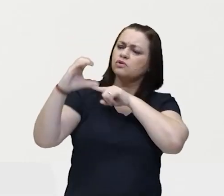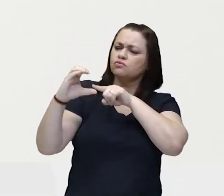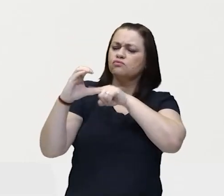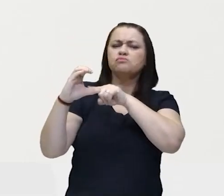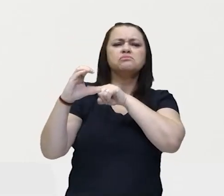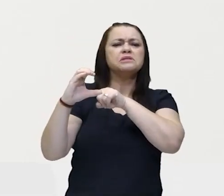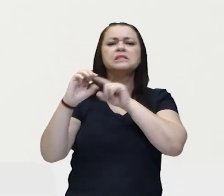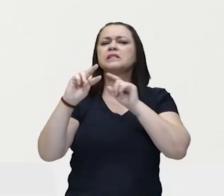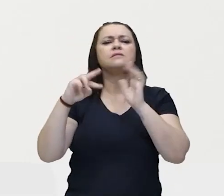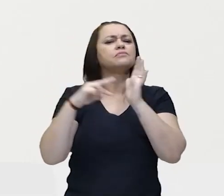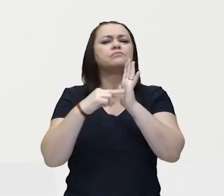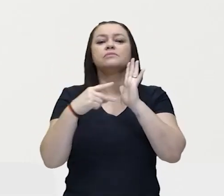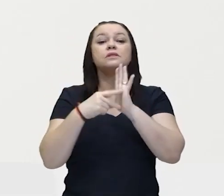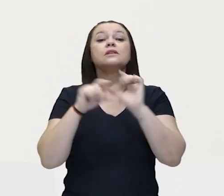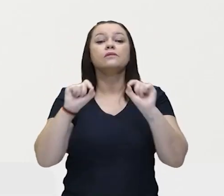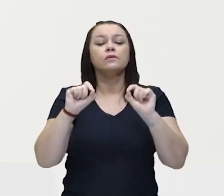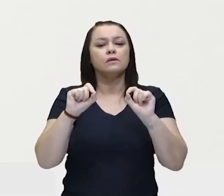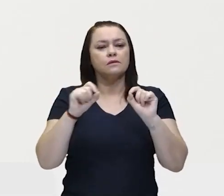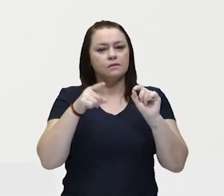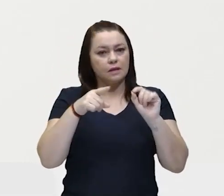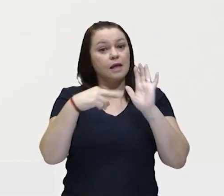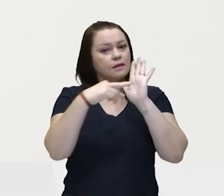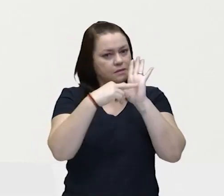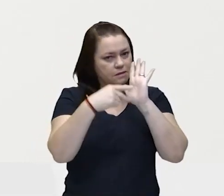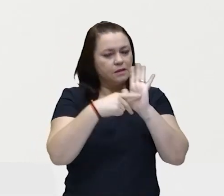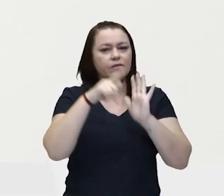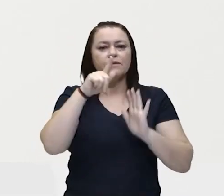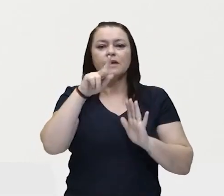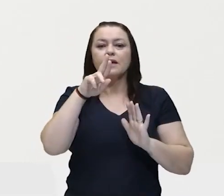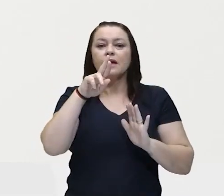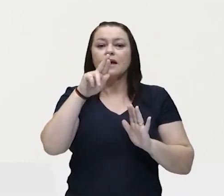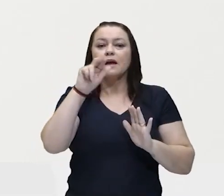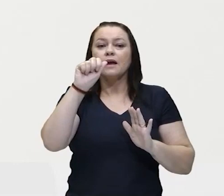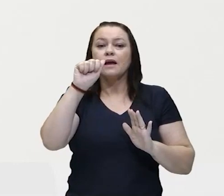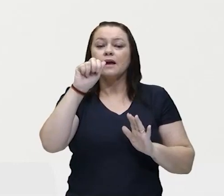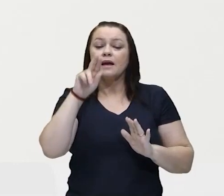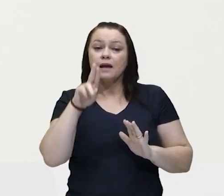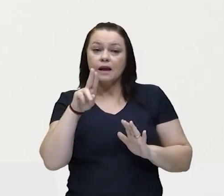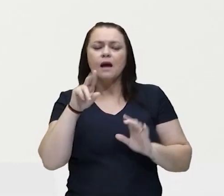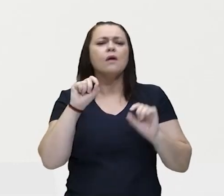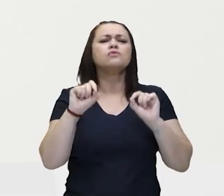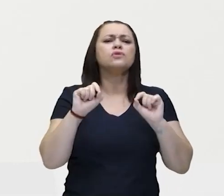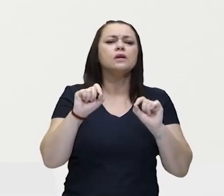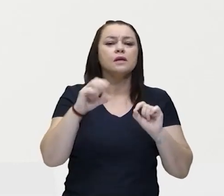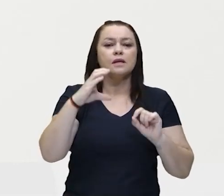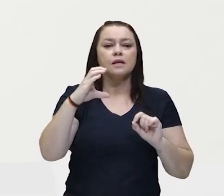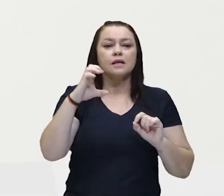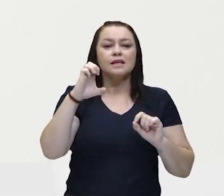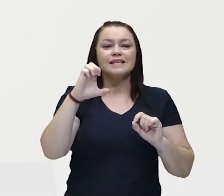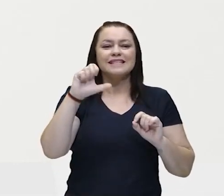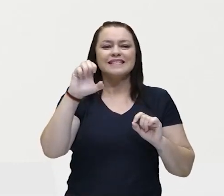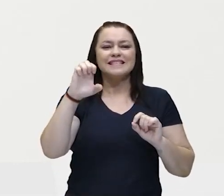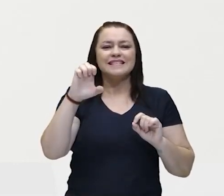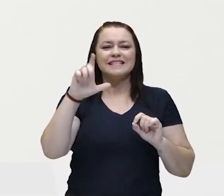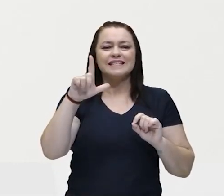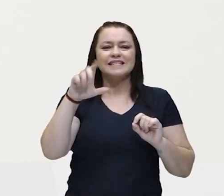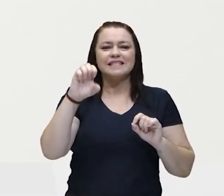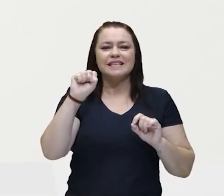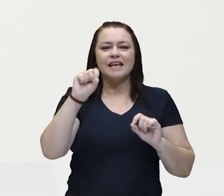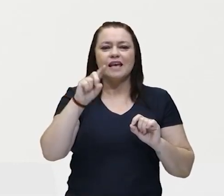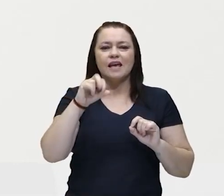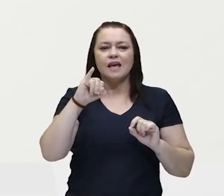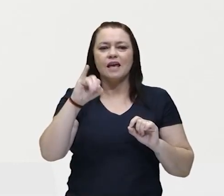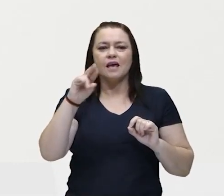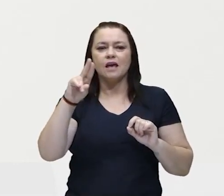dizer assim, ela indica graus. Mas grau de quê, professor? Graus Celsius. Esse símbolo significa